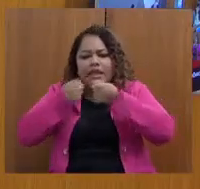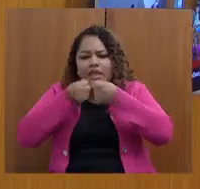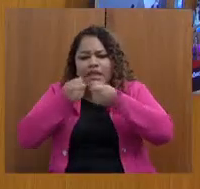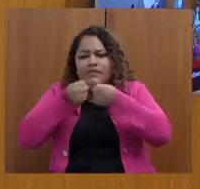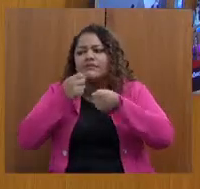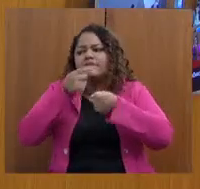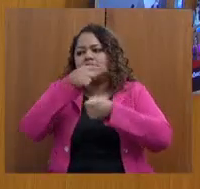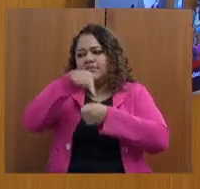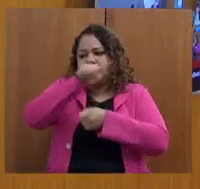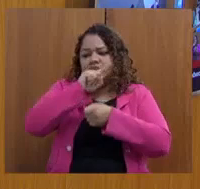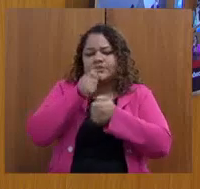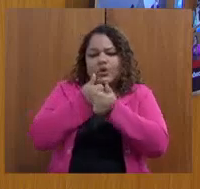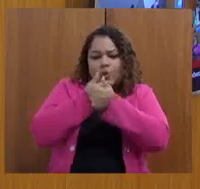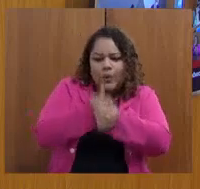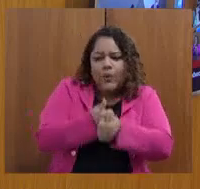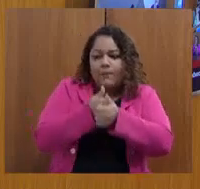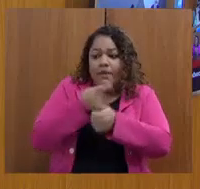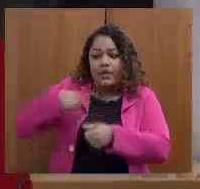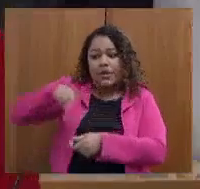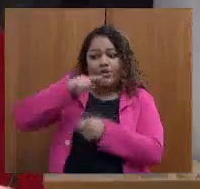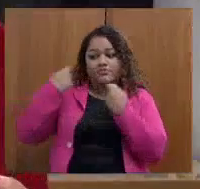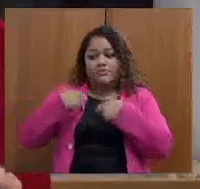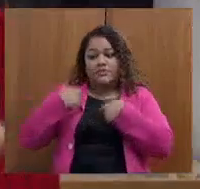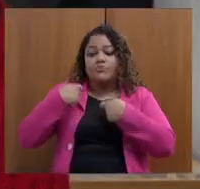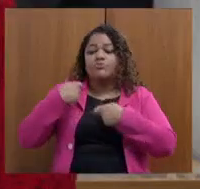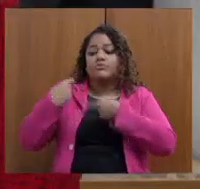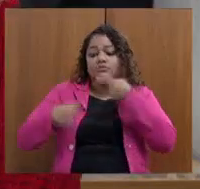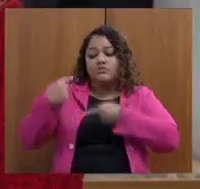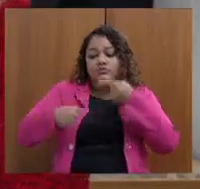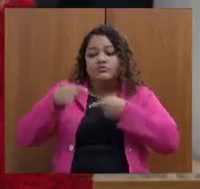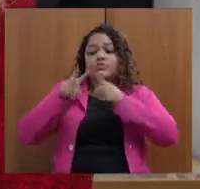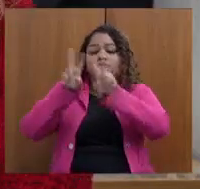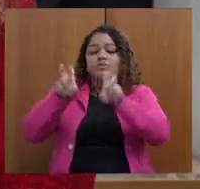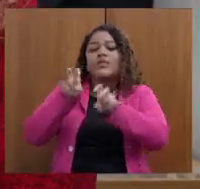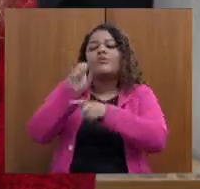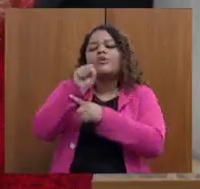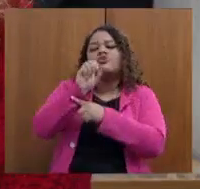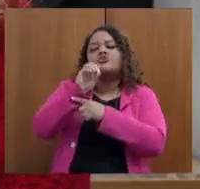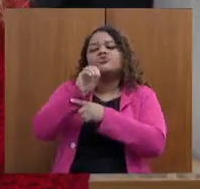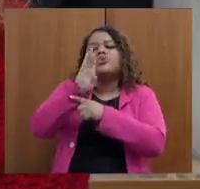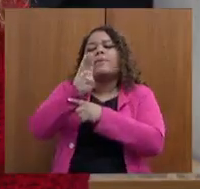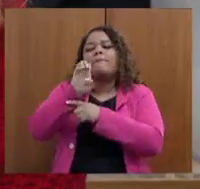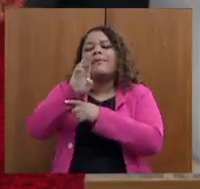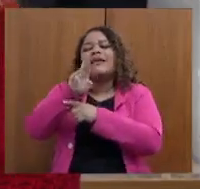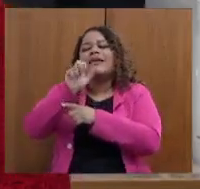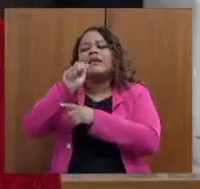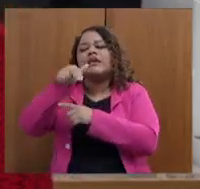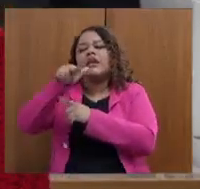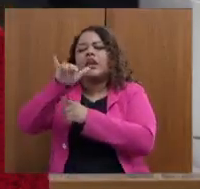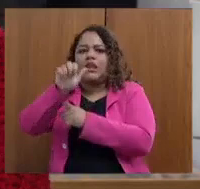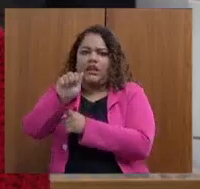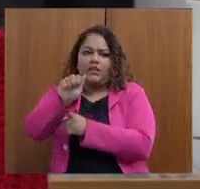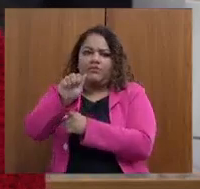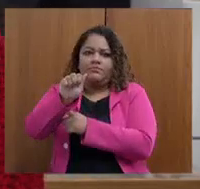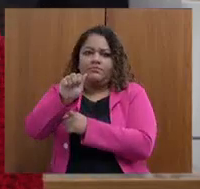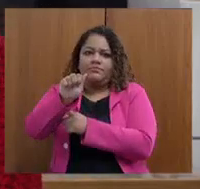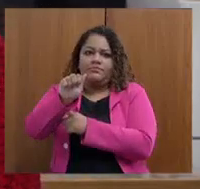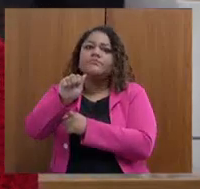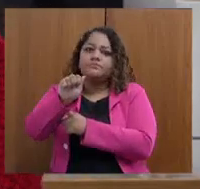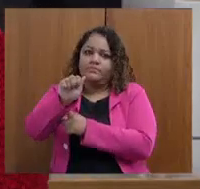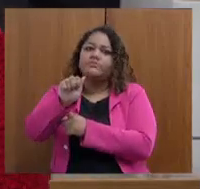a fazer esse debate sobre soberania porque daqui a pouco não vai sobrar nada e quando termina a exploração A turma vai embora